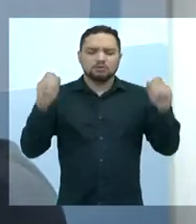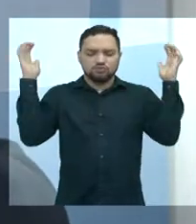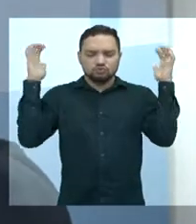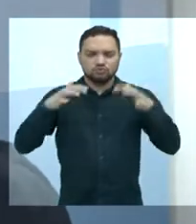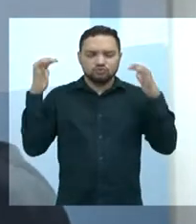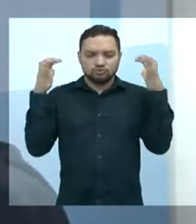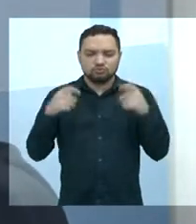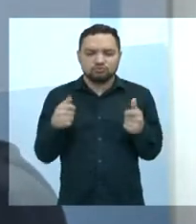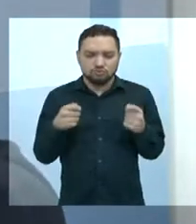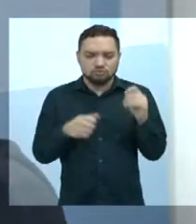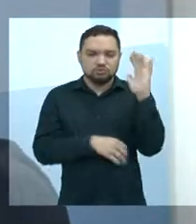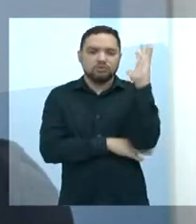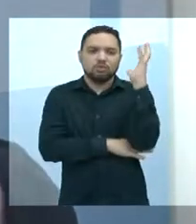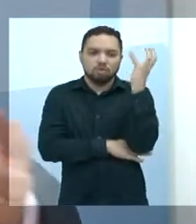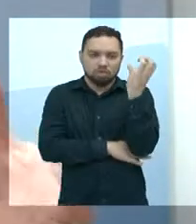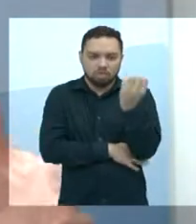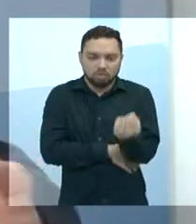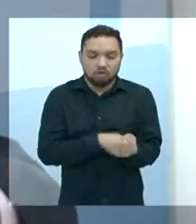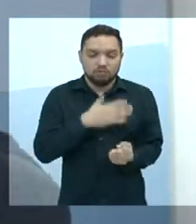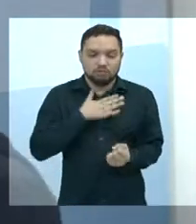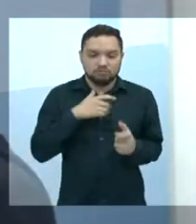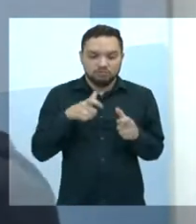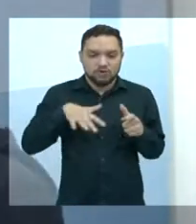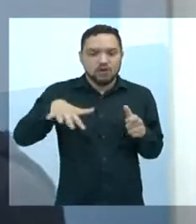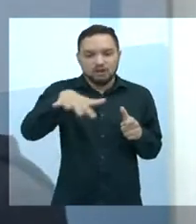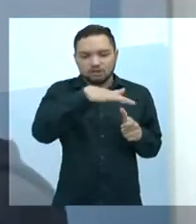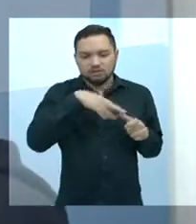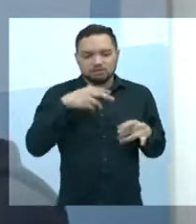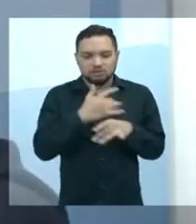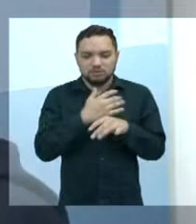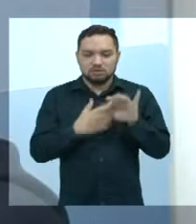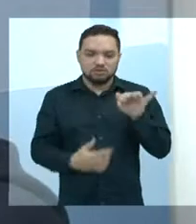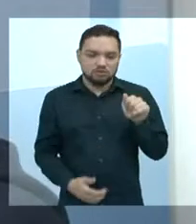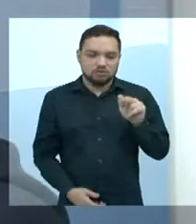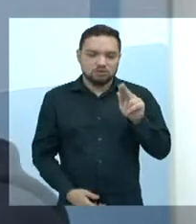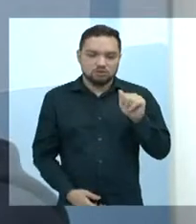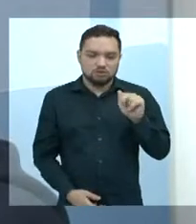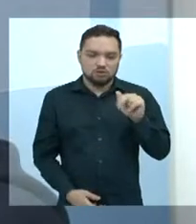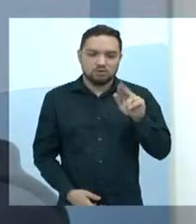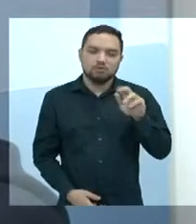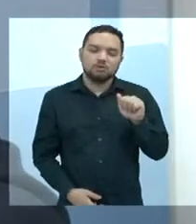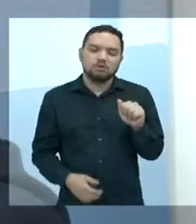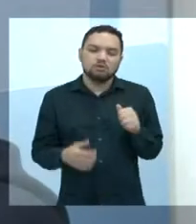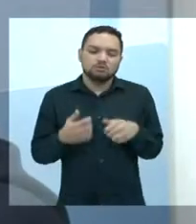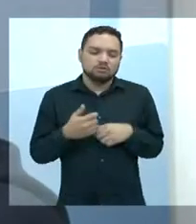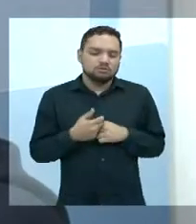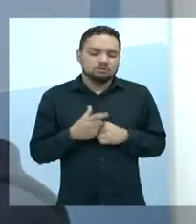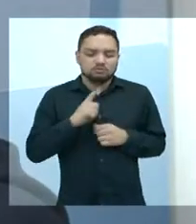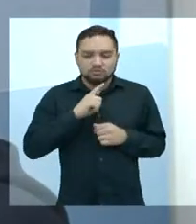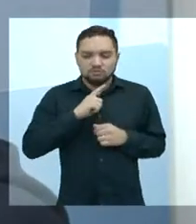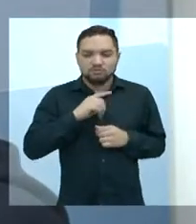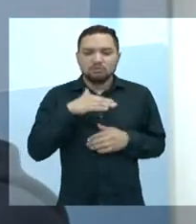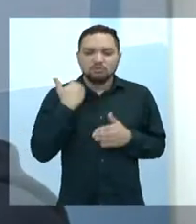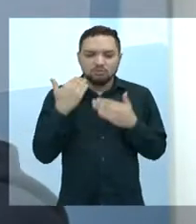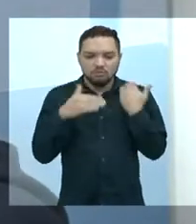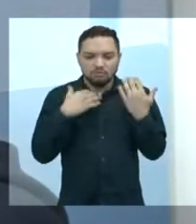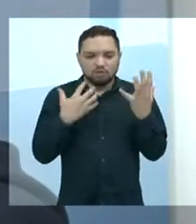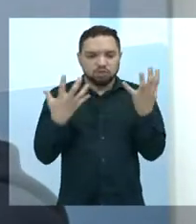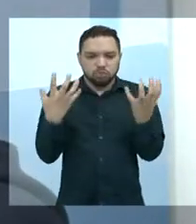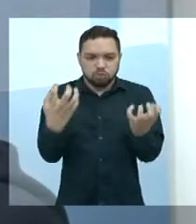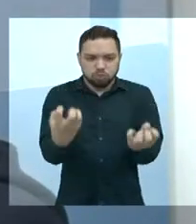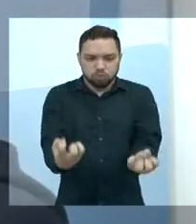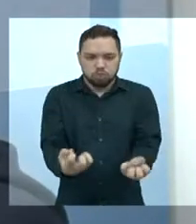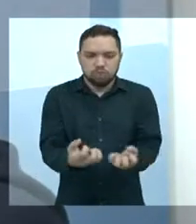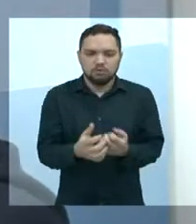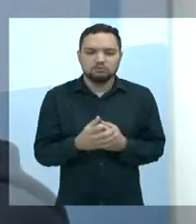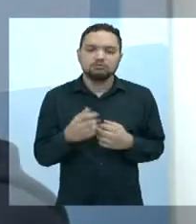as carnaubeiras vão morrendo. Na minha região lá, de Jaguaruana para lá, tem muita carnaubeira morta, mas eu vou continuar com essa luta para que